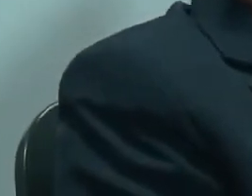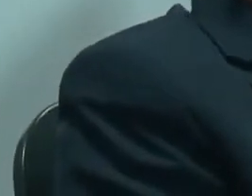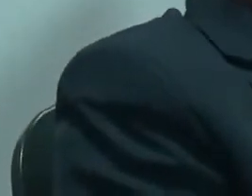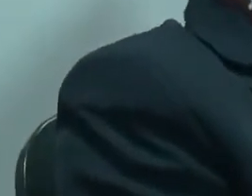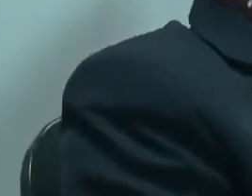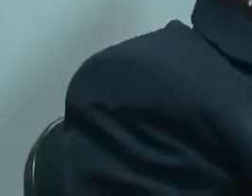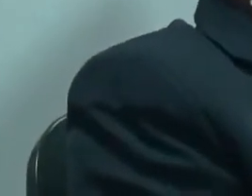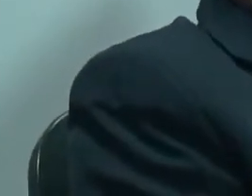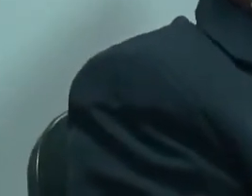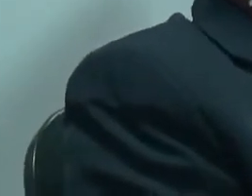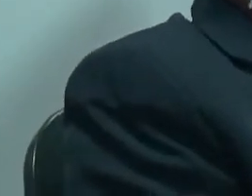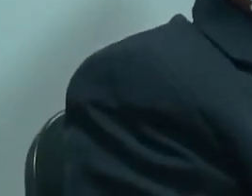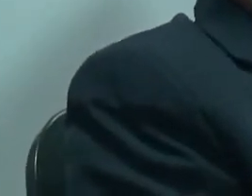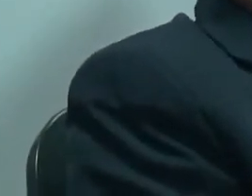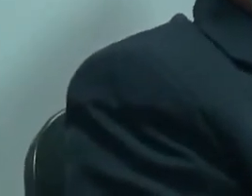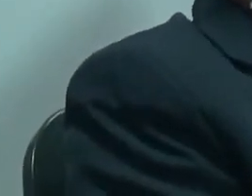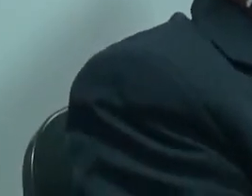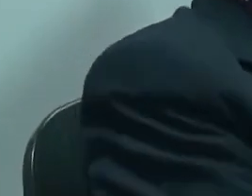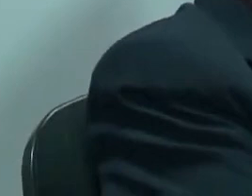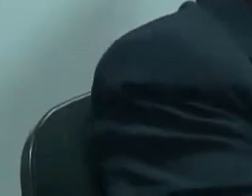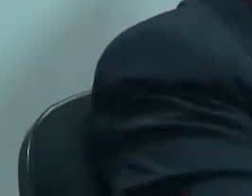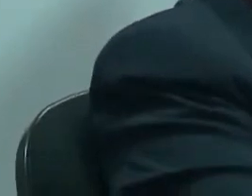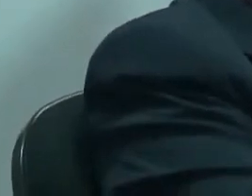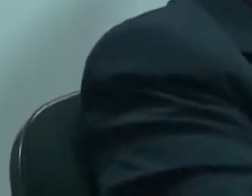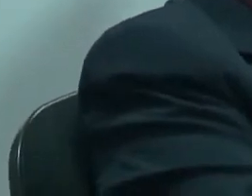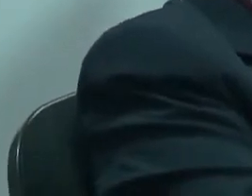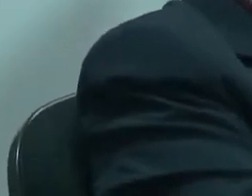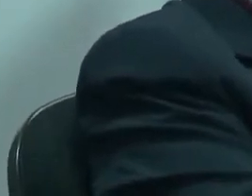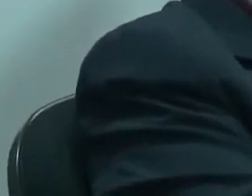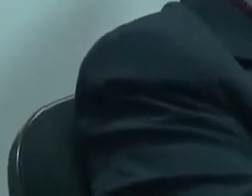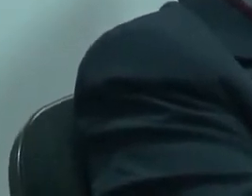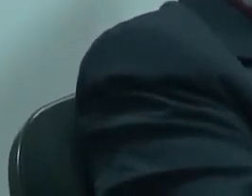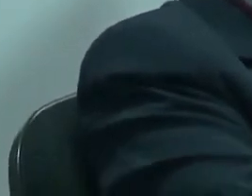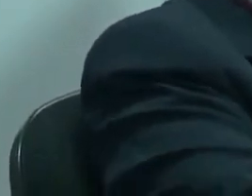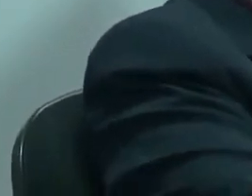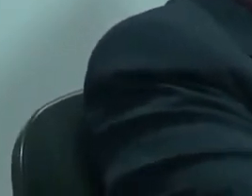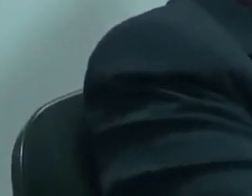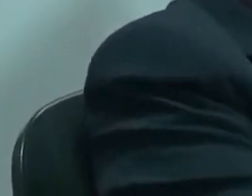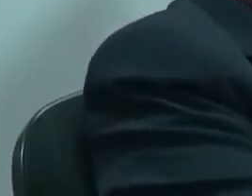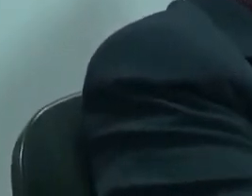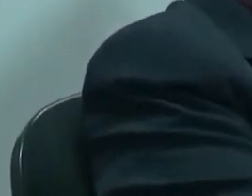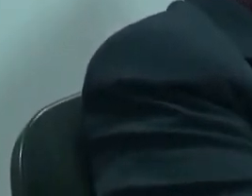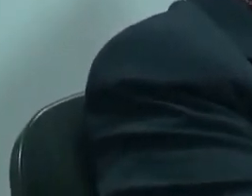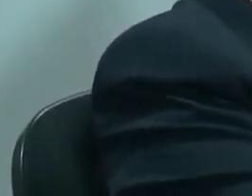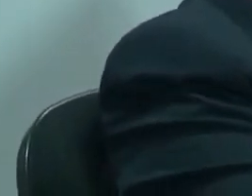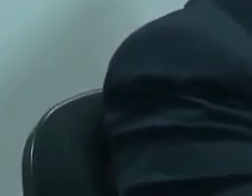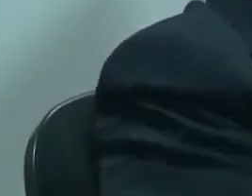daquelas lâmpadas ali, perto do sítio Solange, ali que vai para Ipitanga ali, porque realmente teve um fato muito